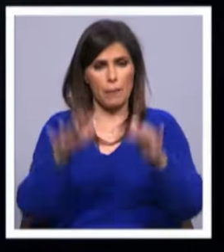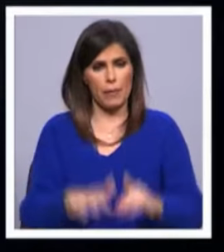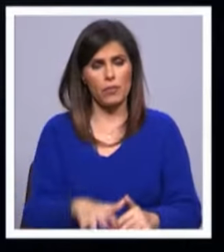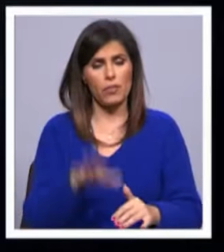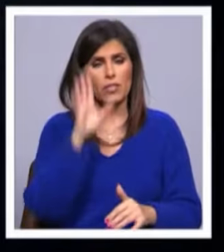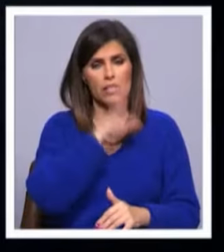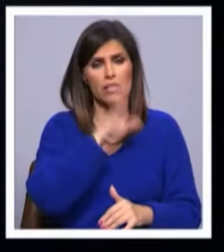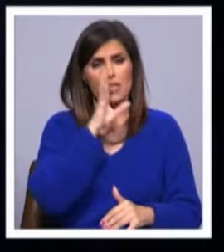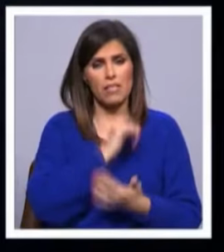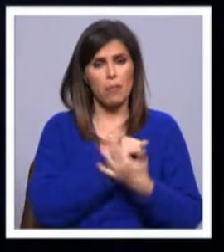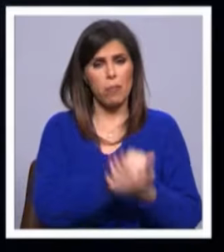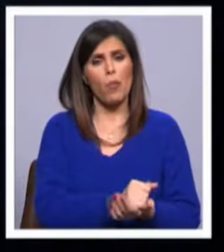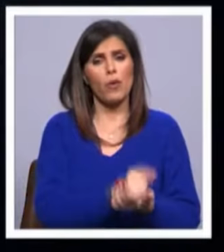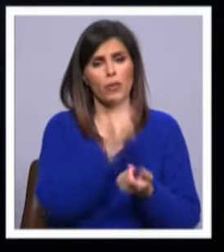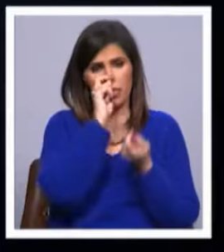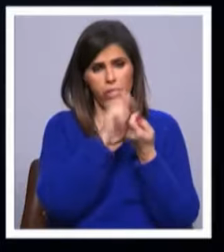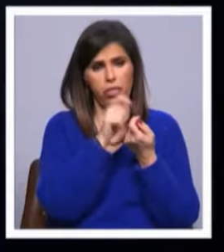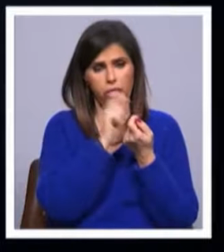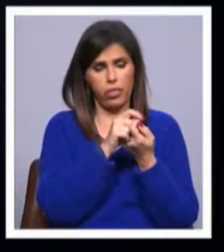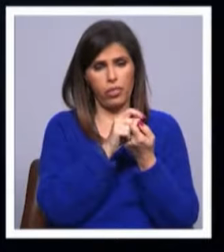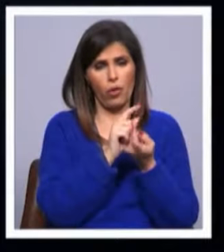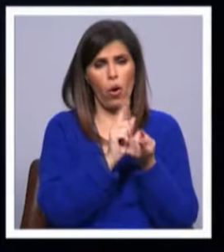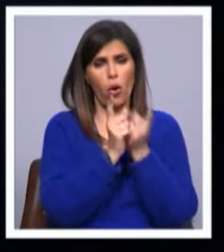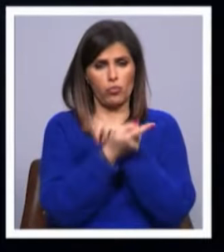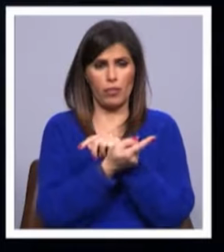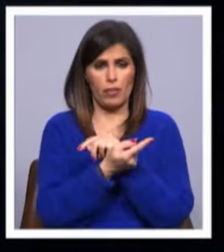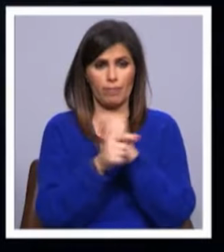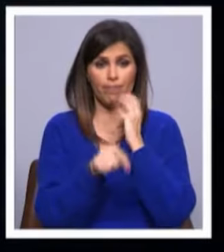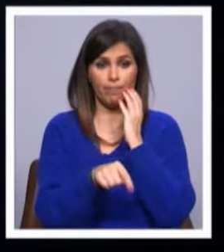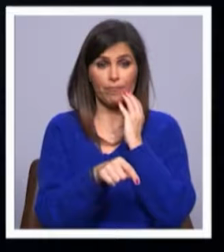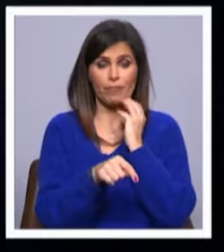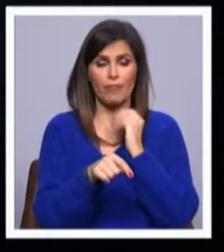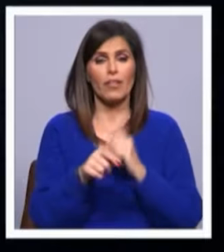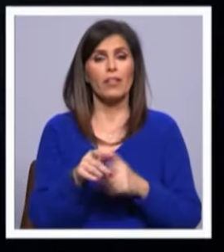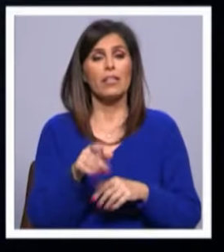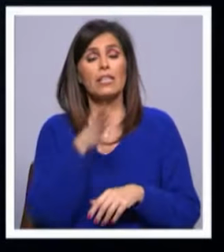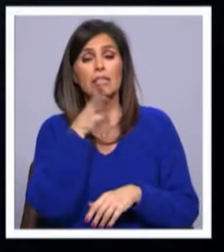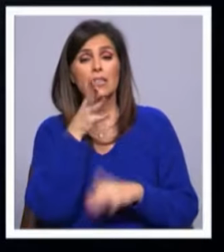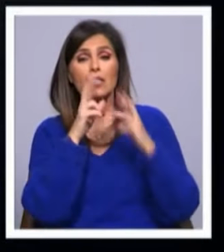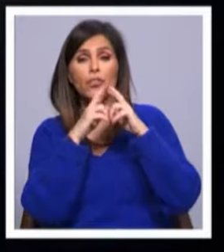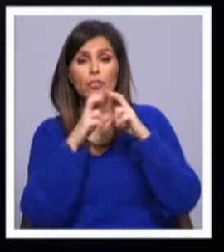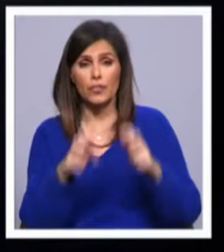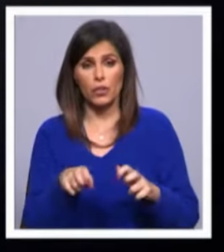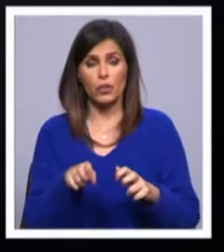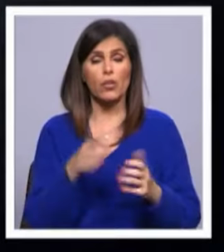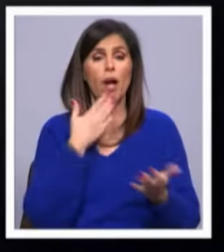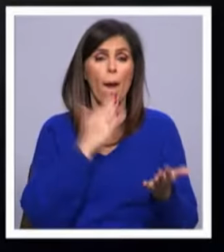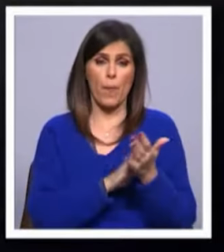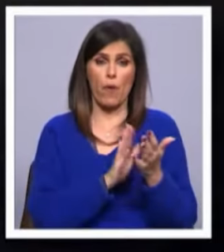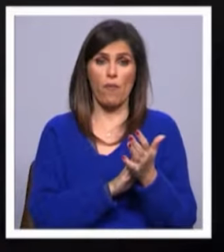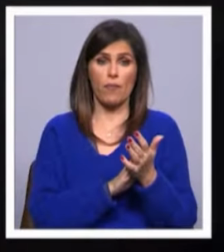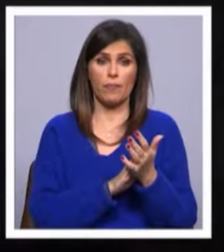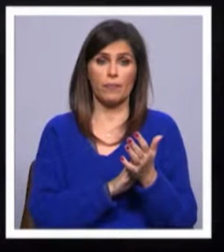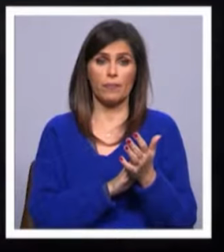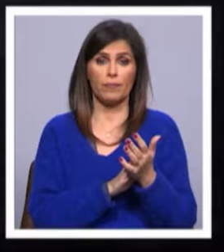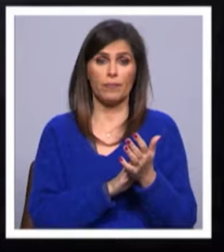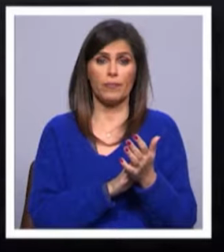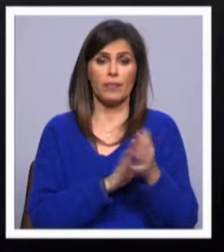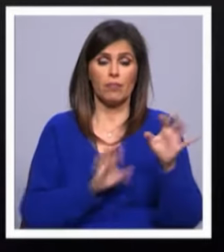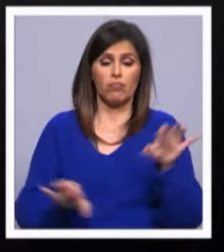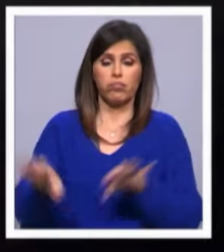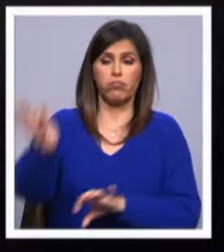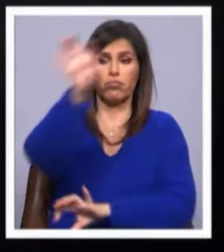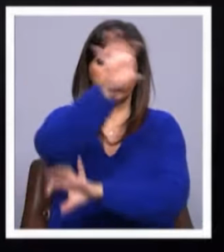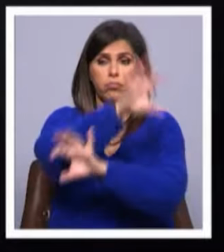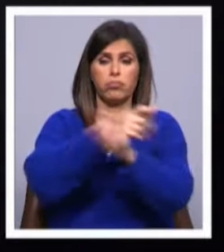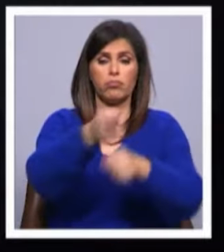menos, nas zonas com menos apoios, o resultado é inverso. É, segundo os investigadores, a prova de que o